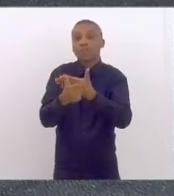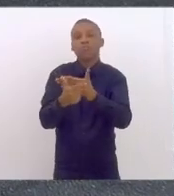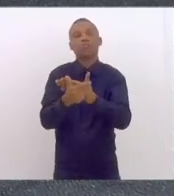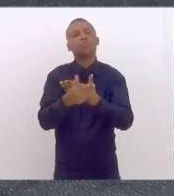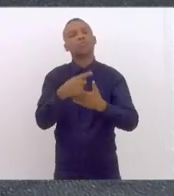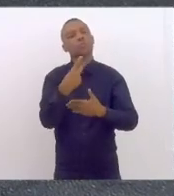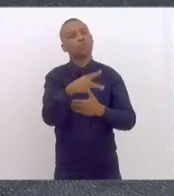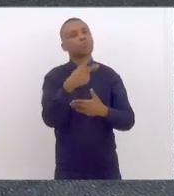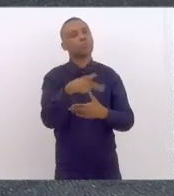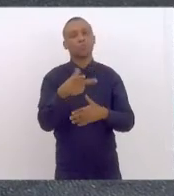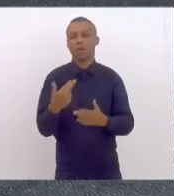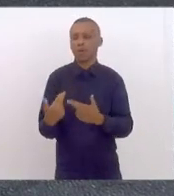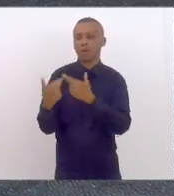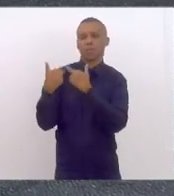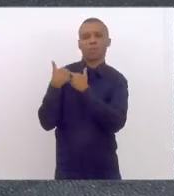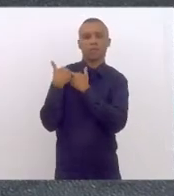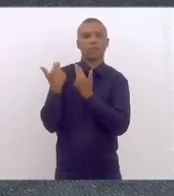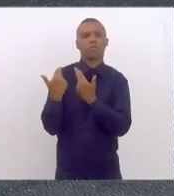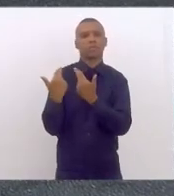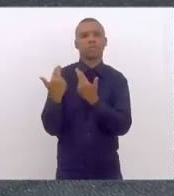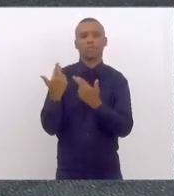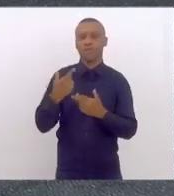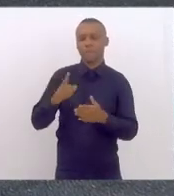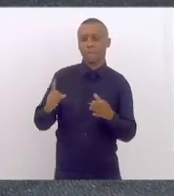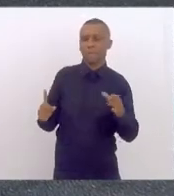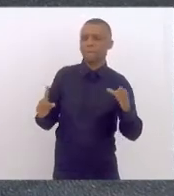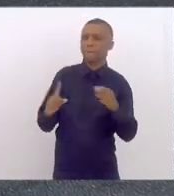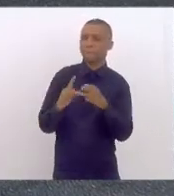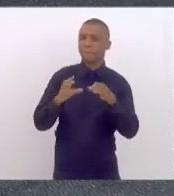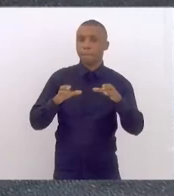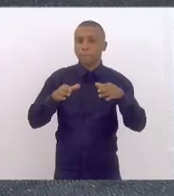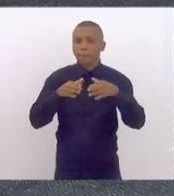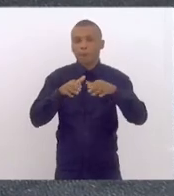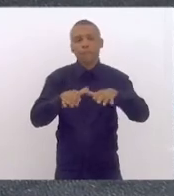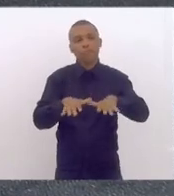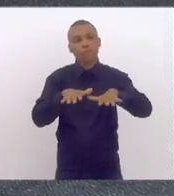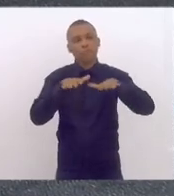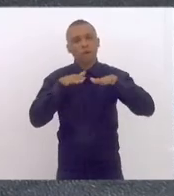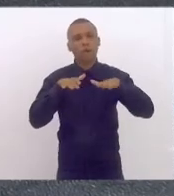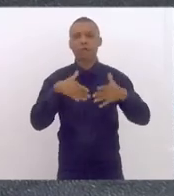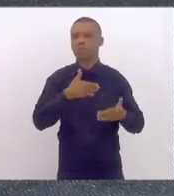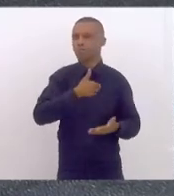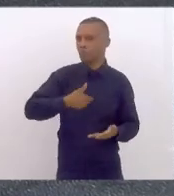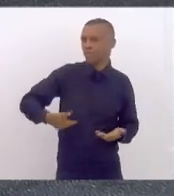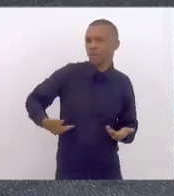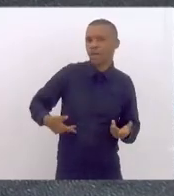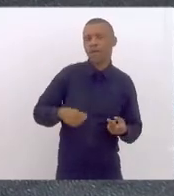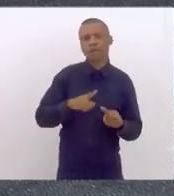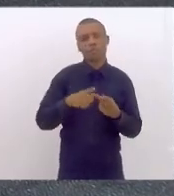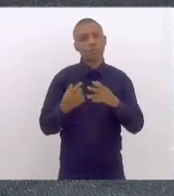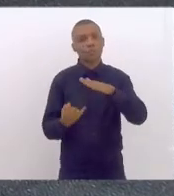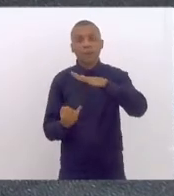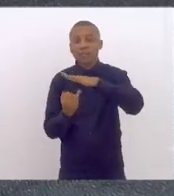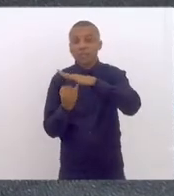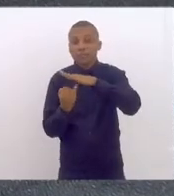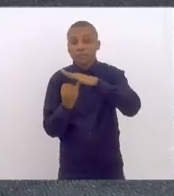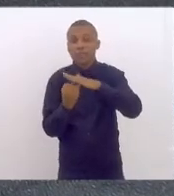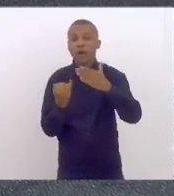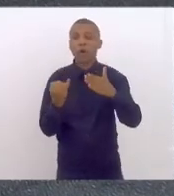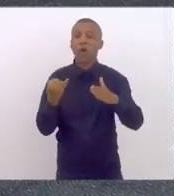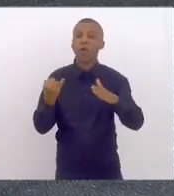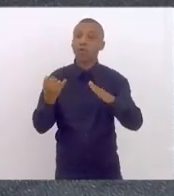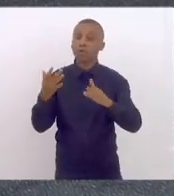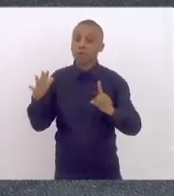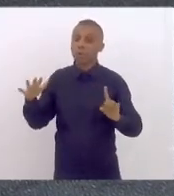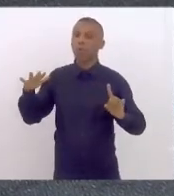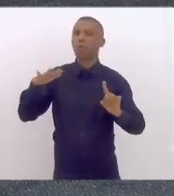como membro por exemplo de um Parlamento de um executivo de uma instituição importante